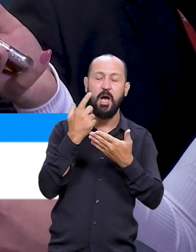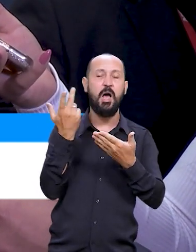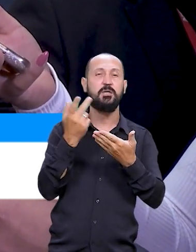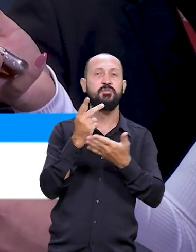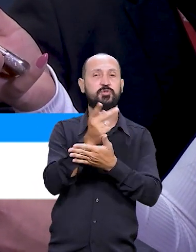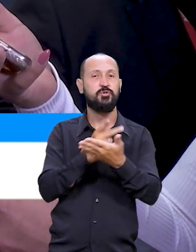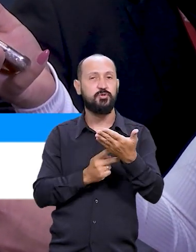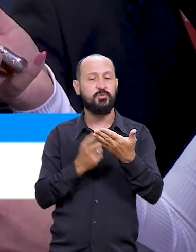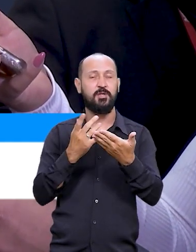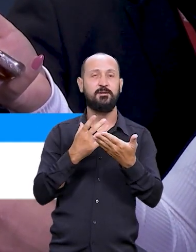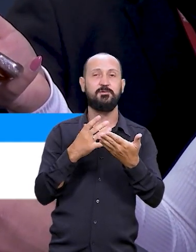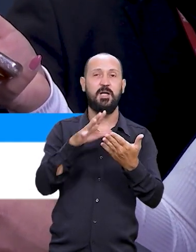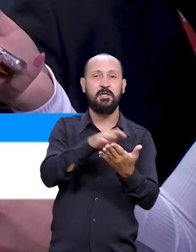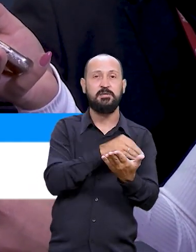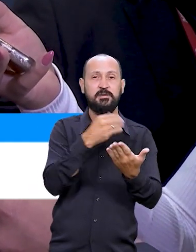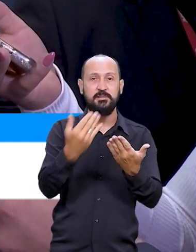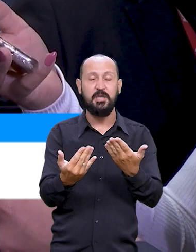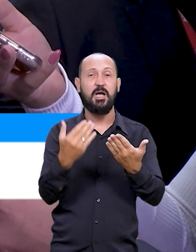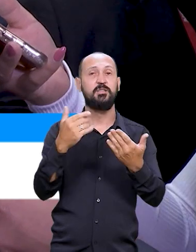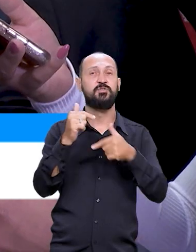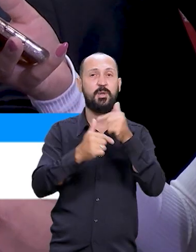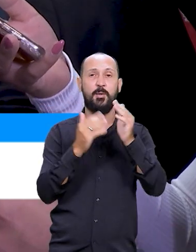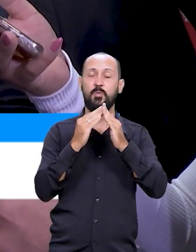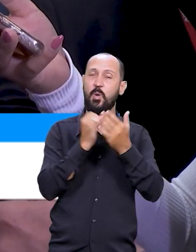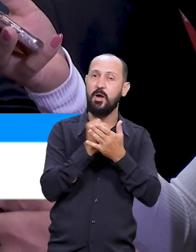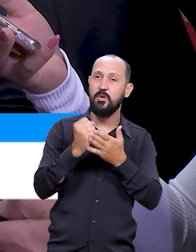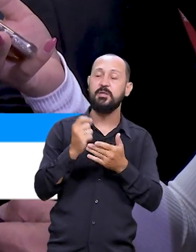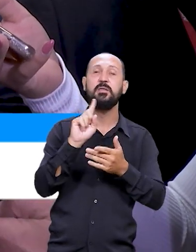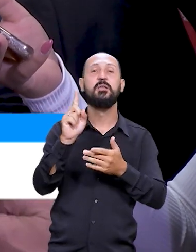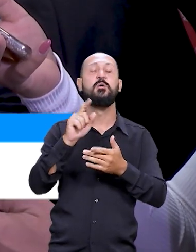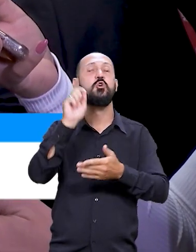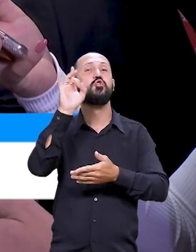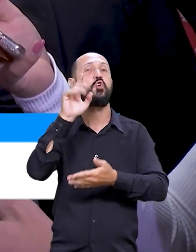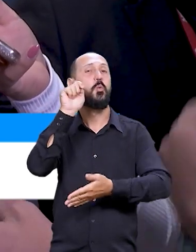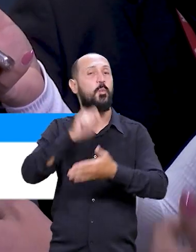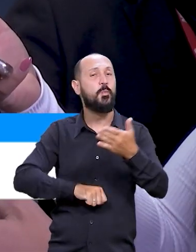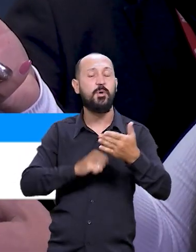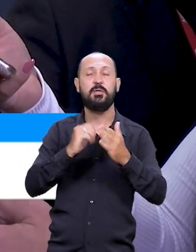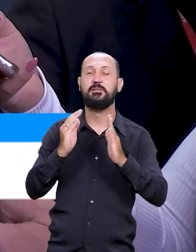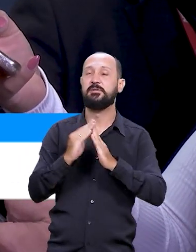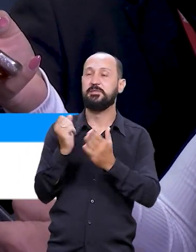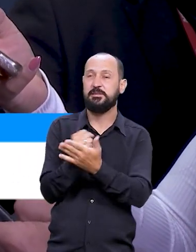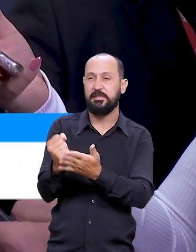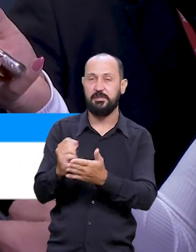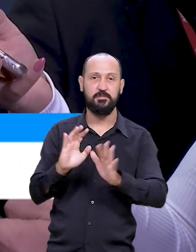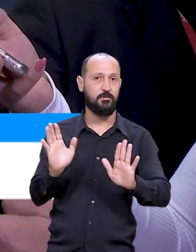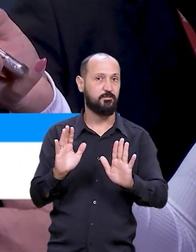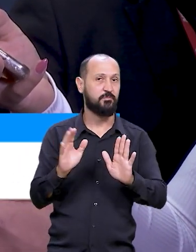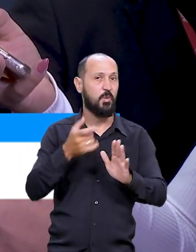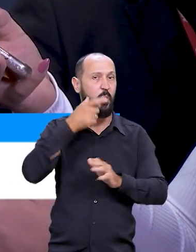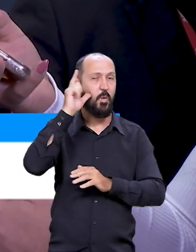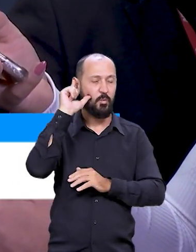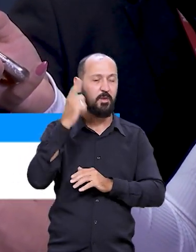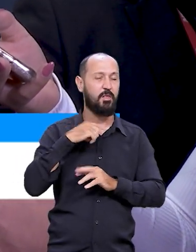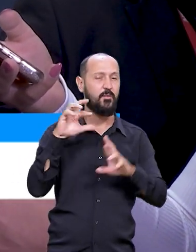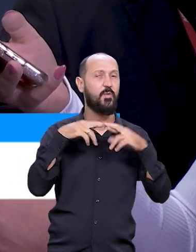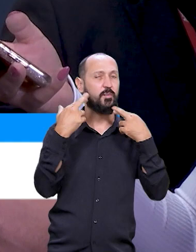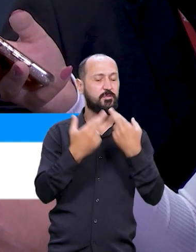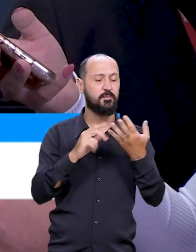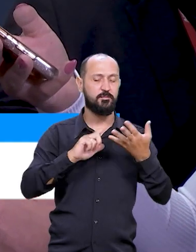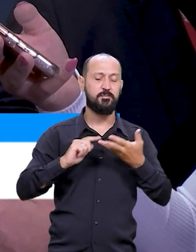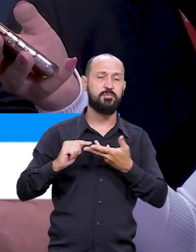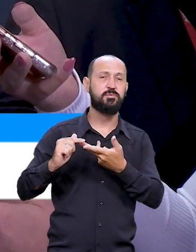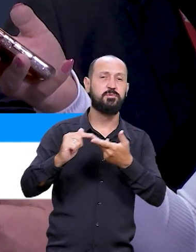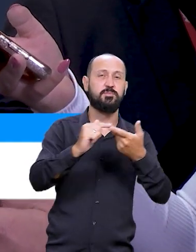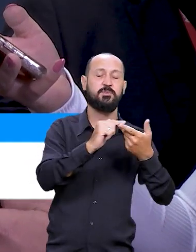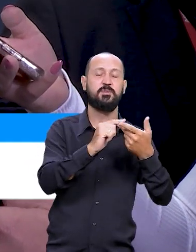relativas às certidões, às procurações, outros atos notariais que não necessariamente a lavratura das escrituras. Ontem